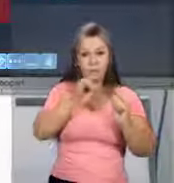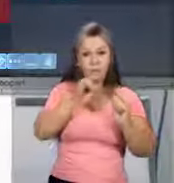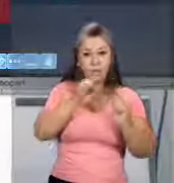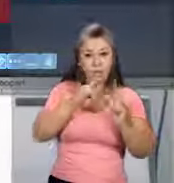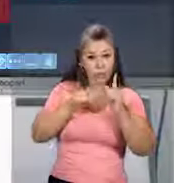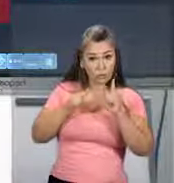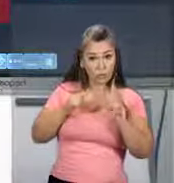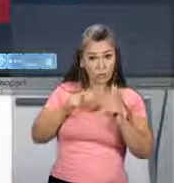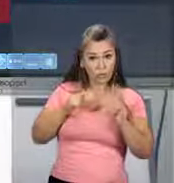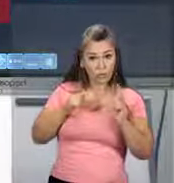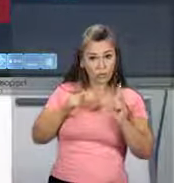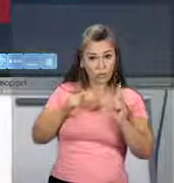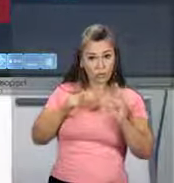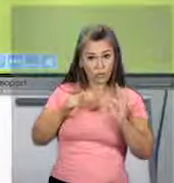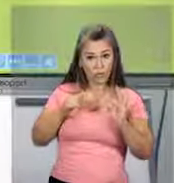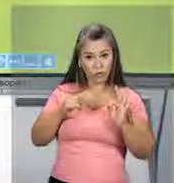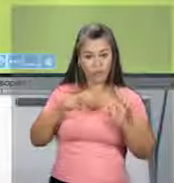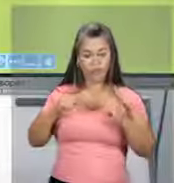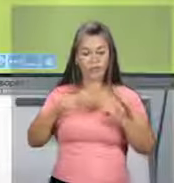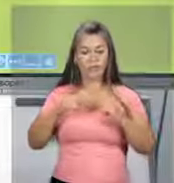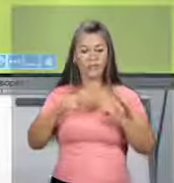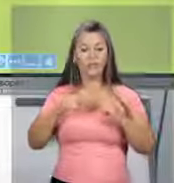joule por coulomb.